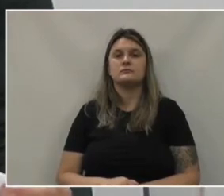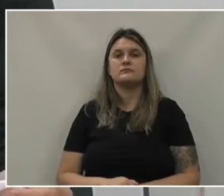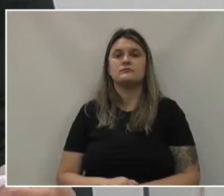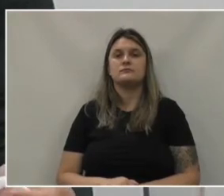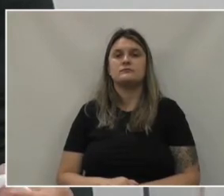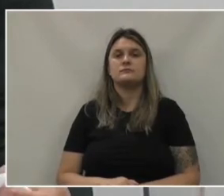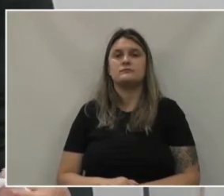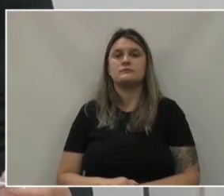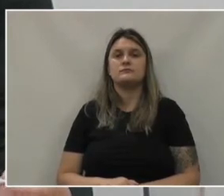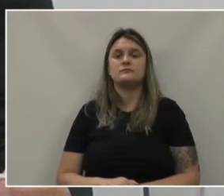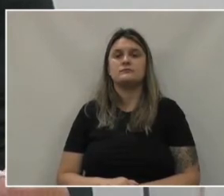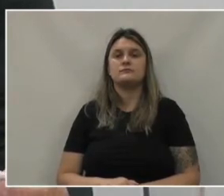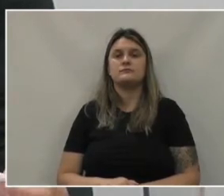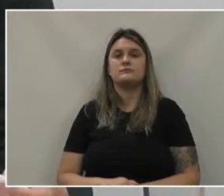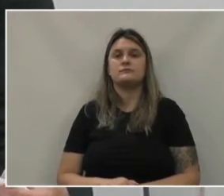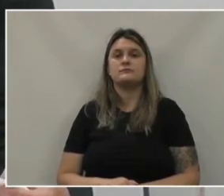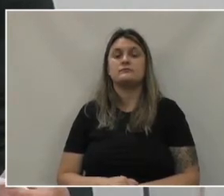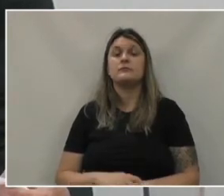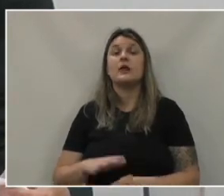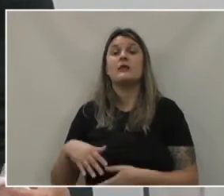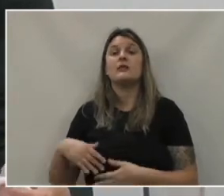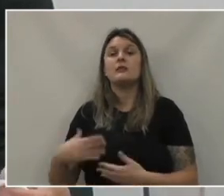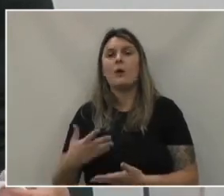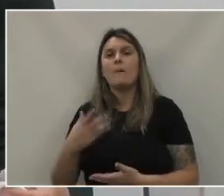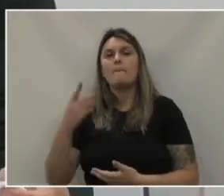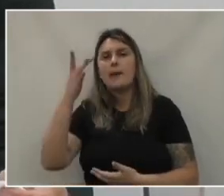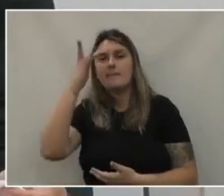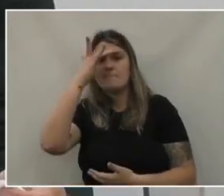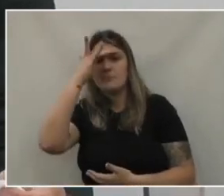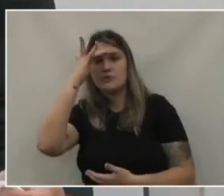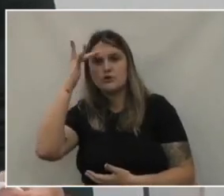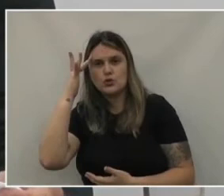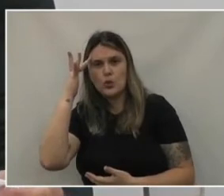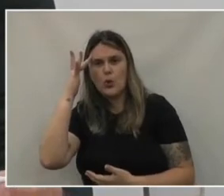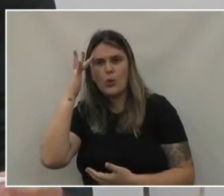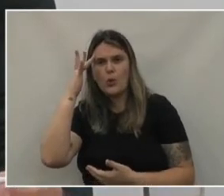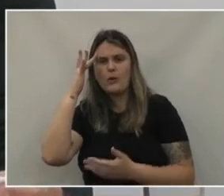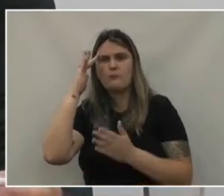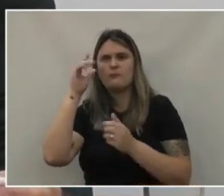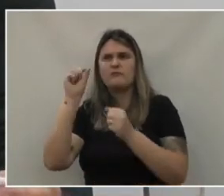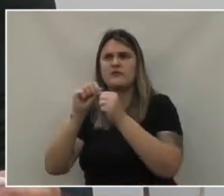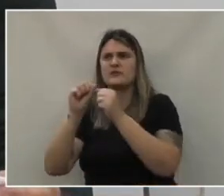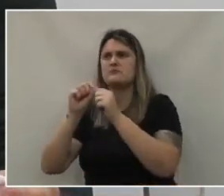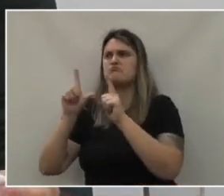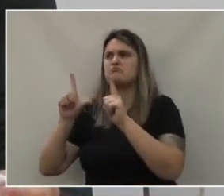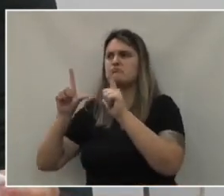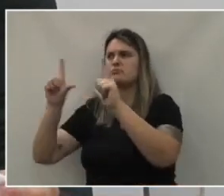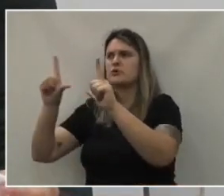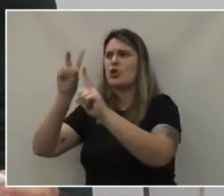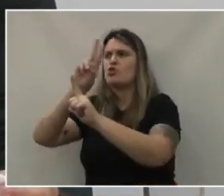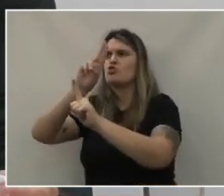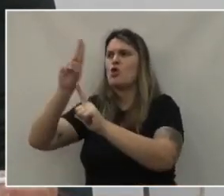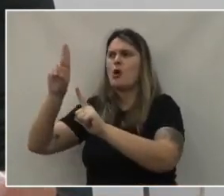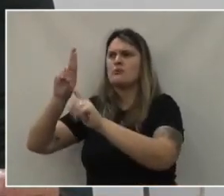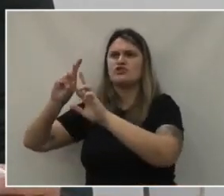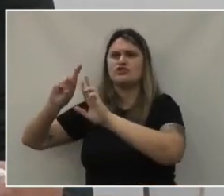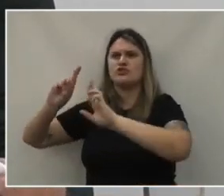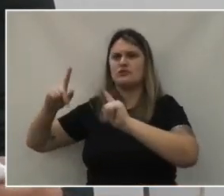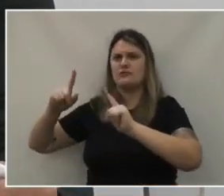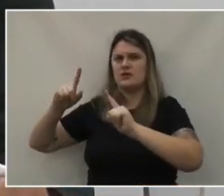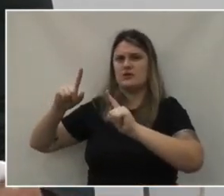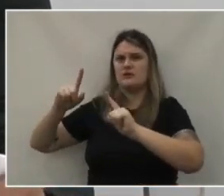um ato realmente totalmente equivocado de uma pessoa que foi lá e resolveu colocar uma placa com nome diverso do que